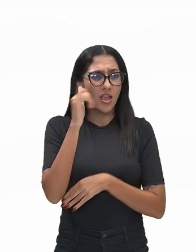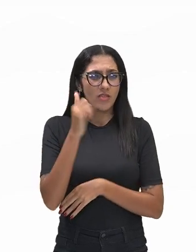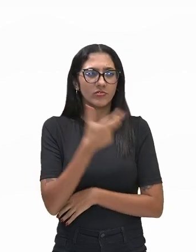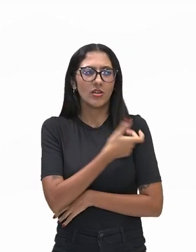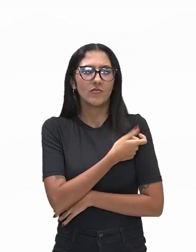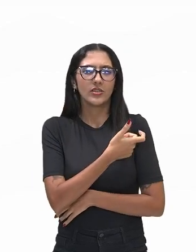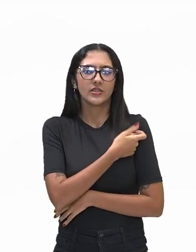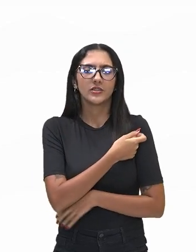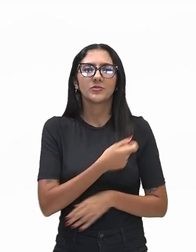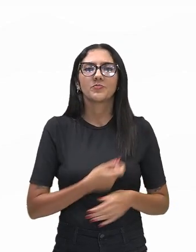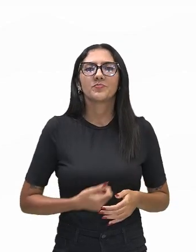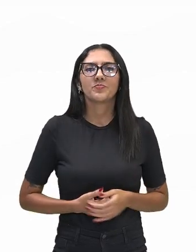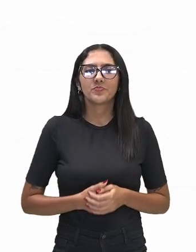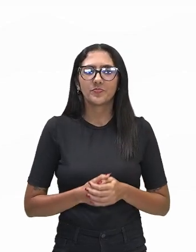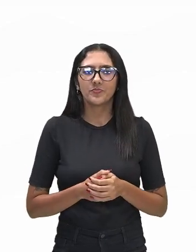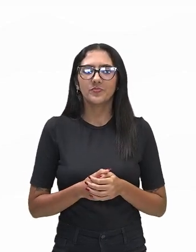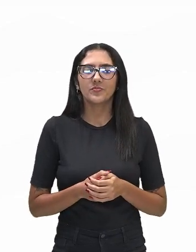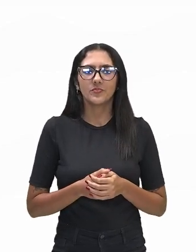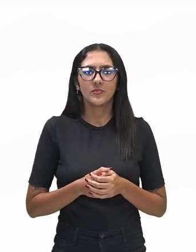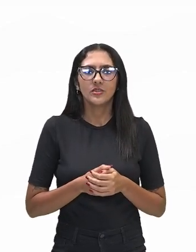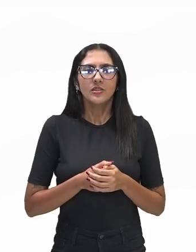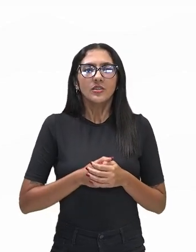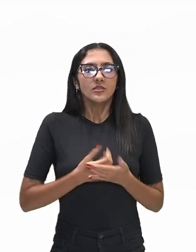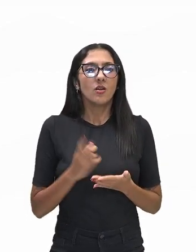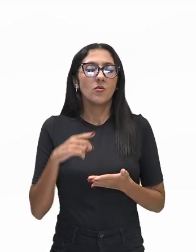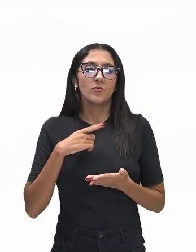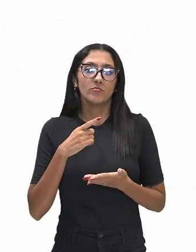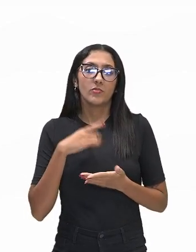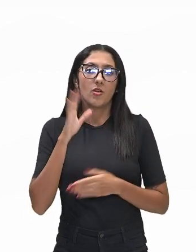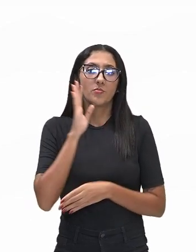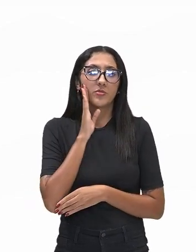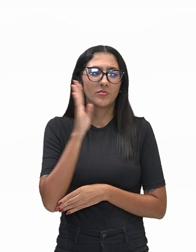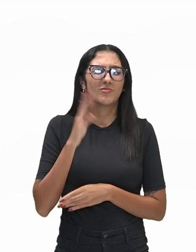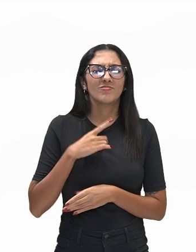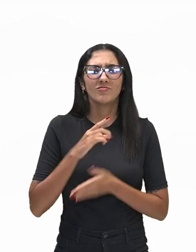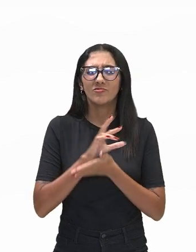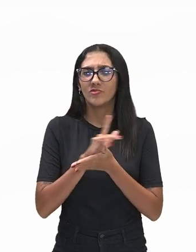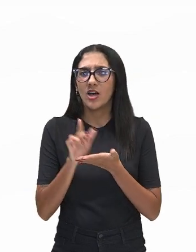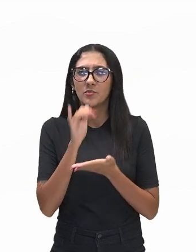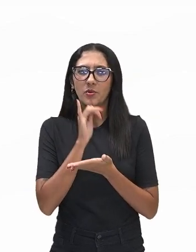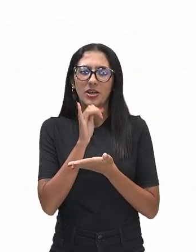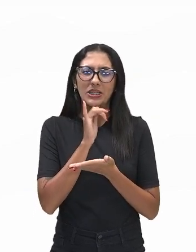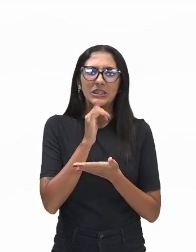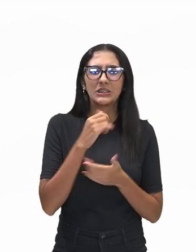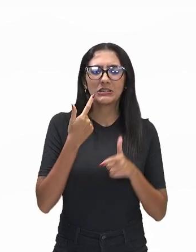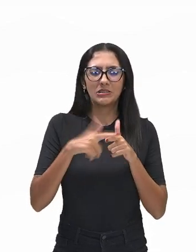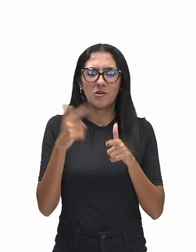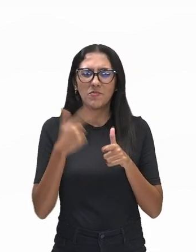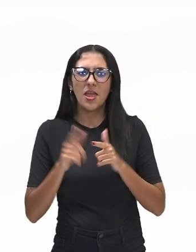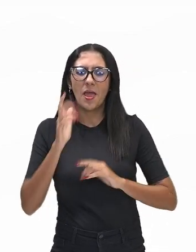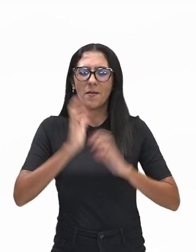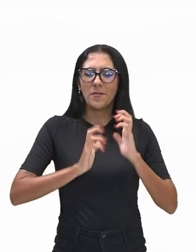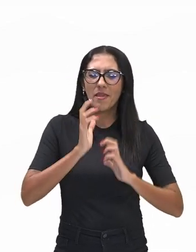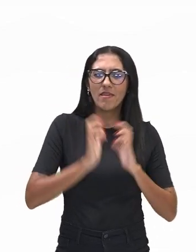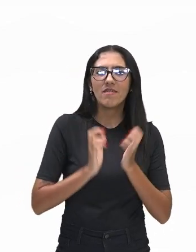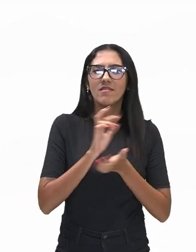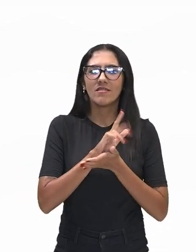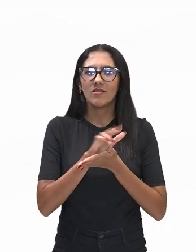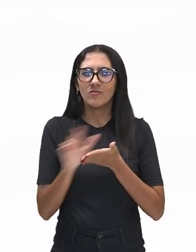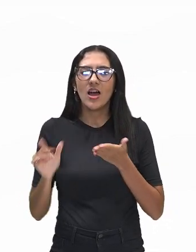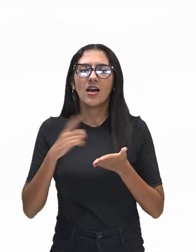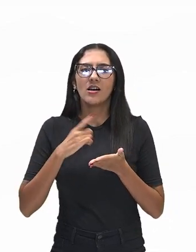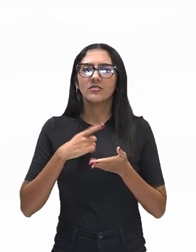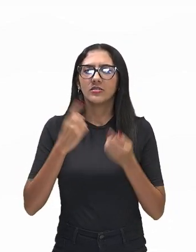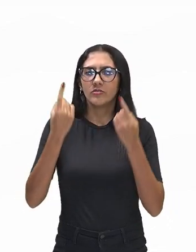a campanha contra a varíola, ela foi marcada por muitas, digamos assim, muitas confusões, sabe? Então, foi por desafios